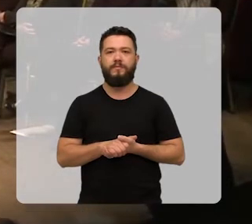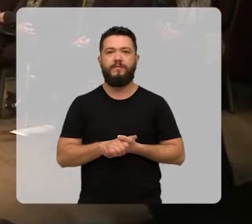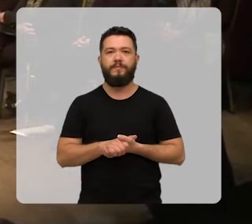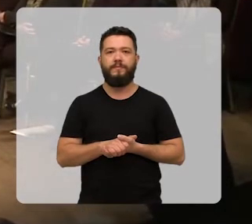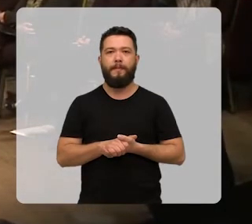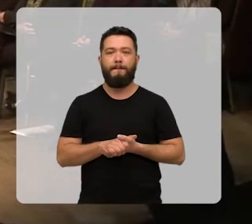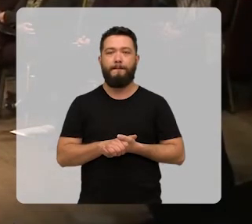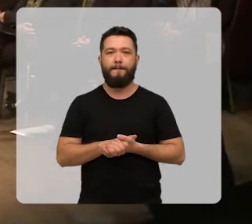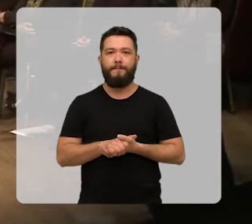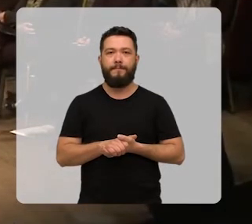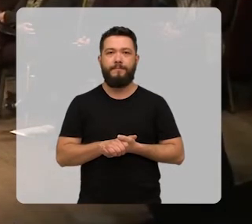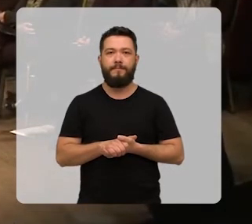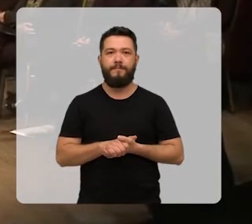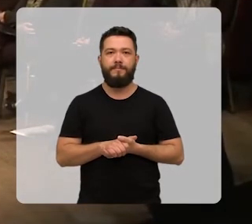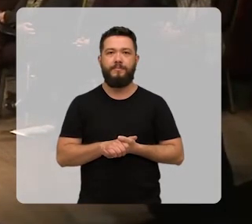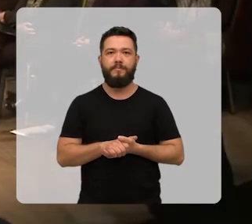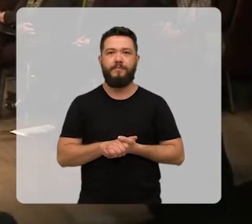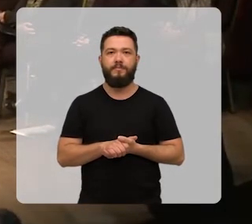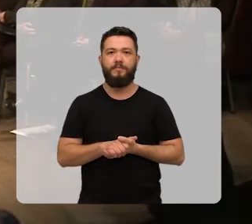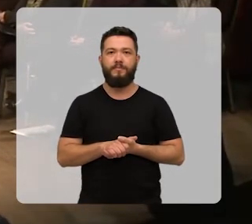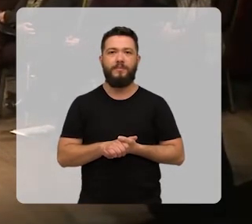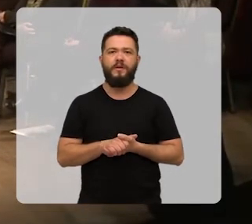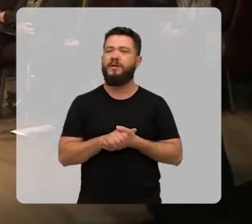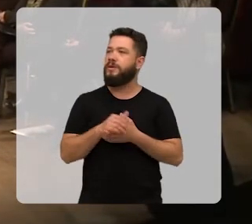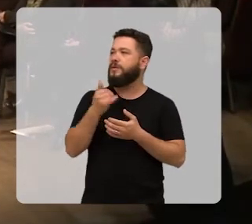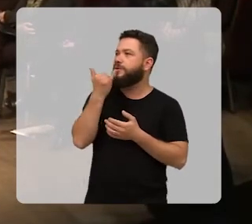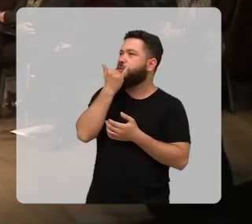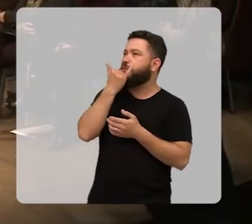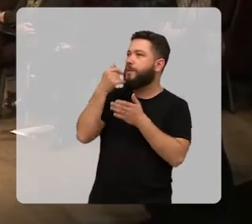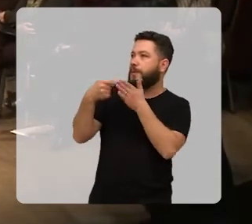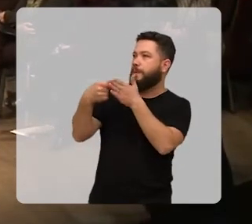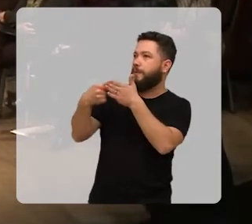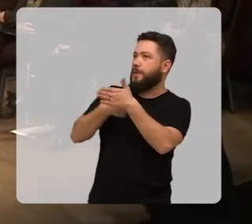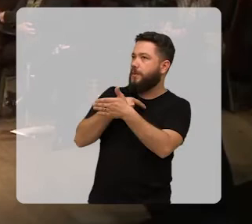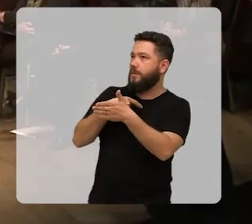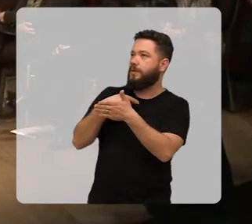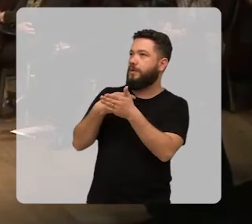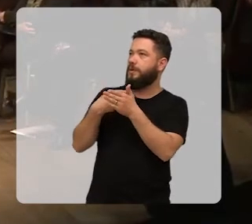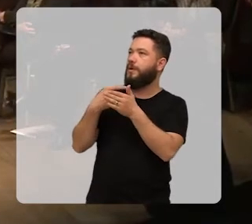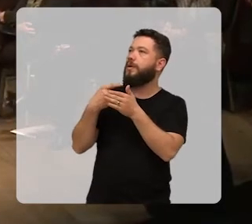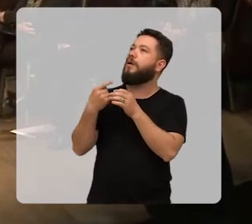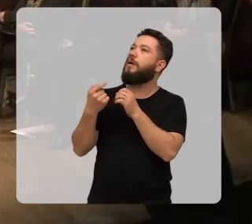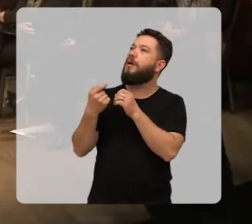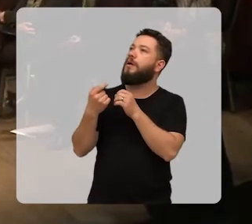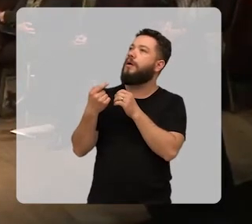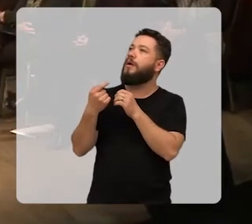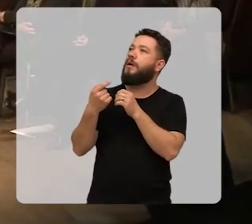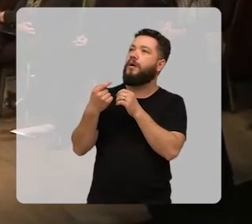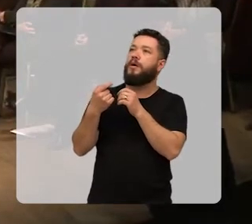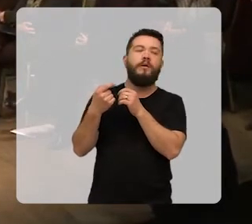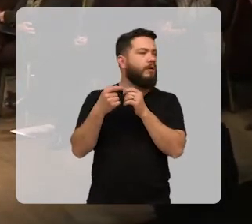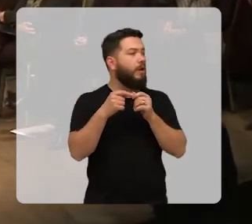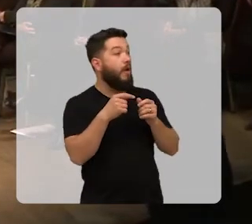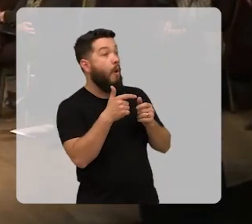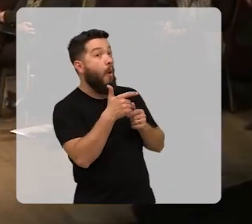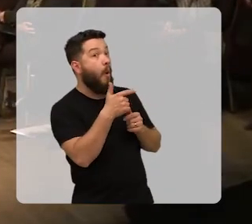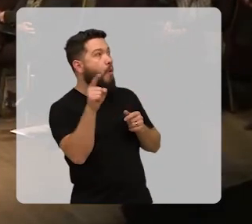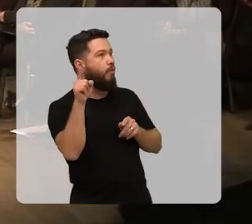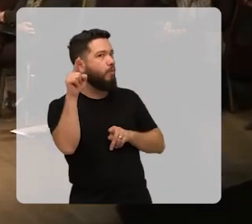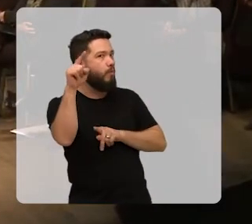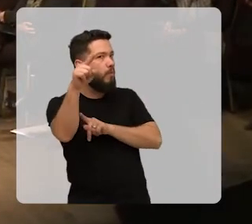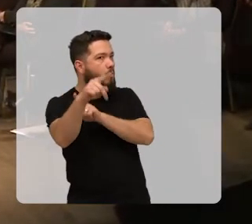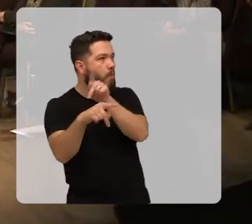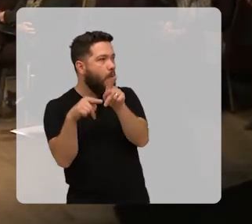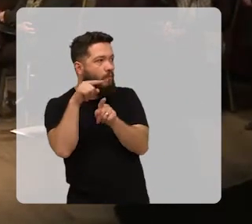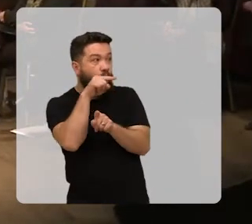desculpa a pergunta basicamente é que outras populações a senhora teve